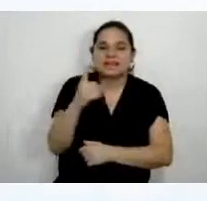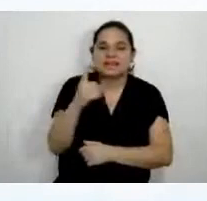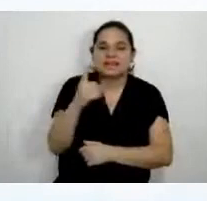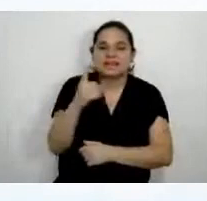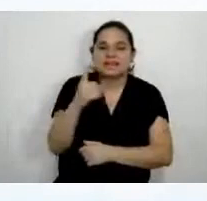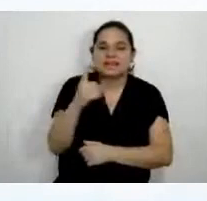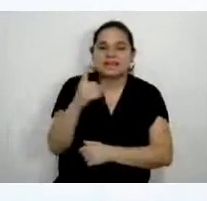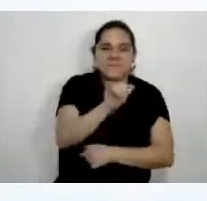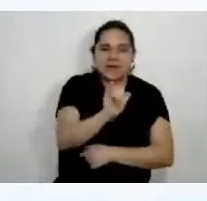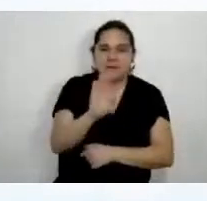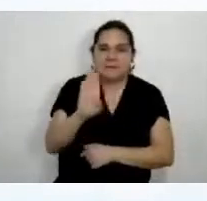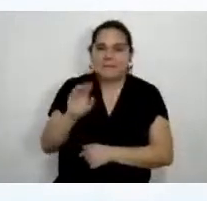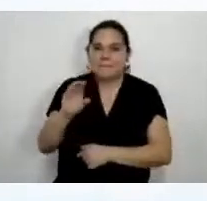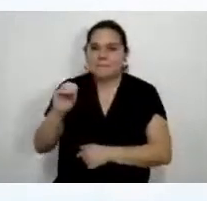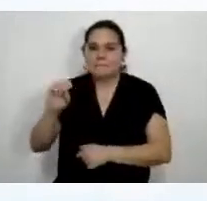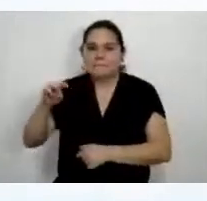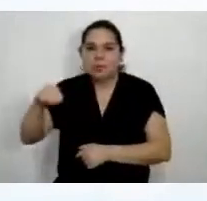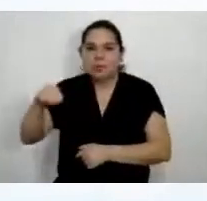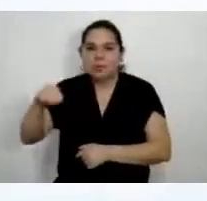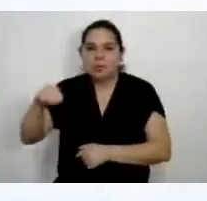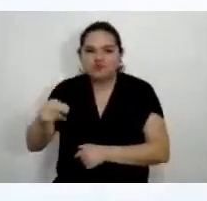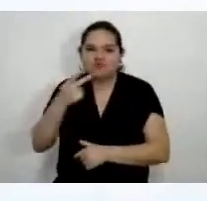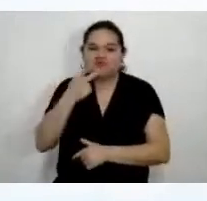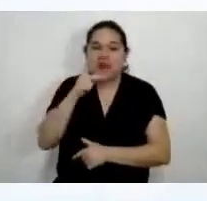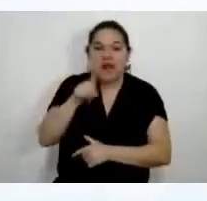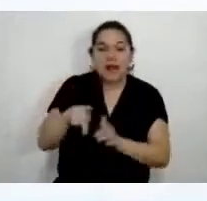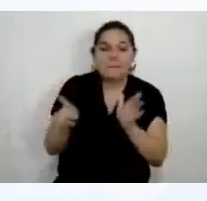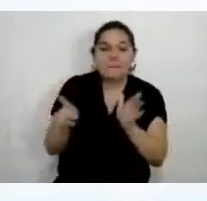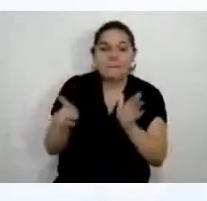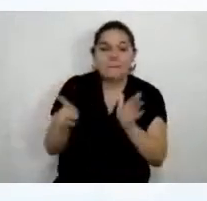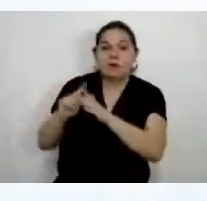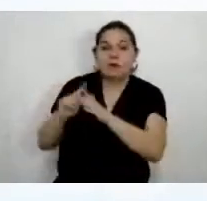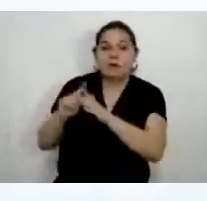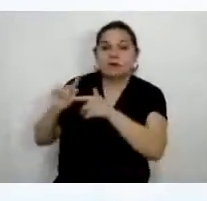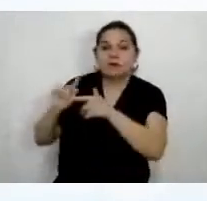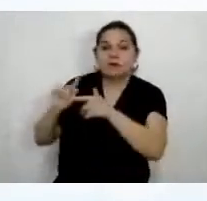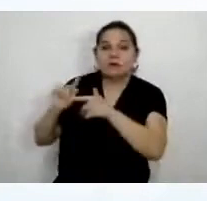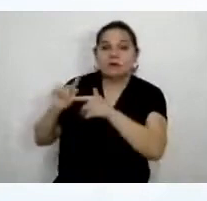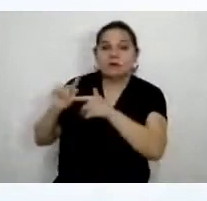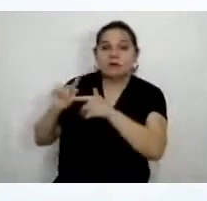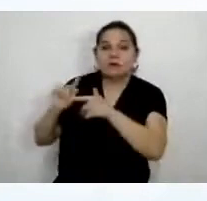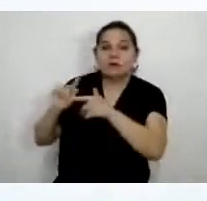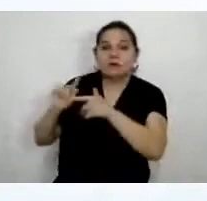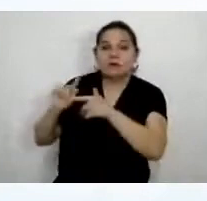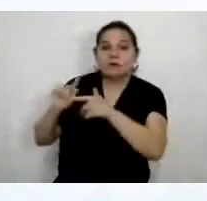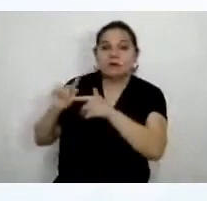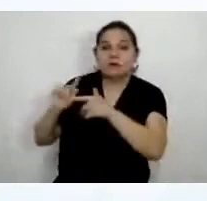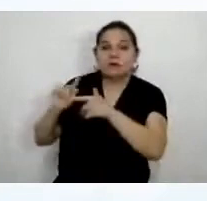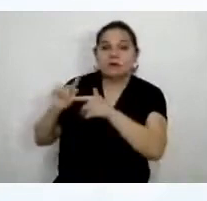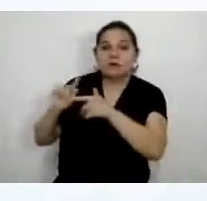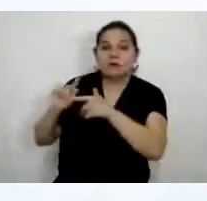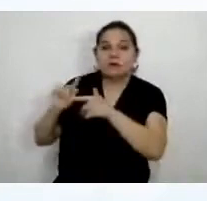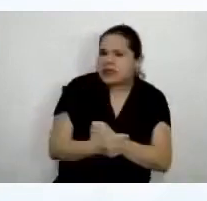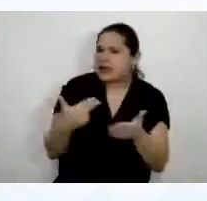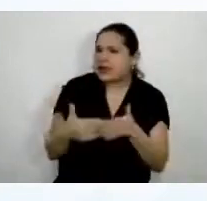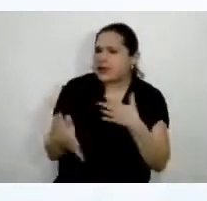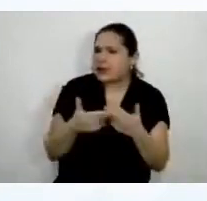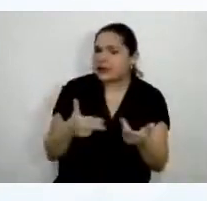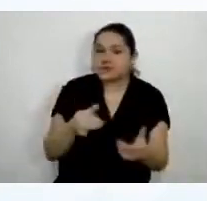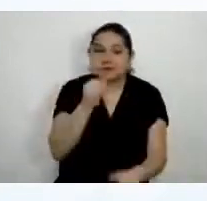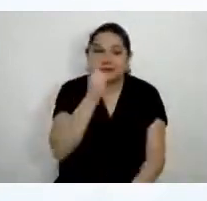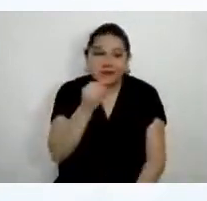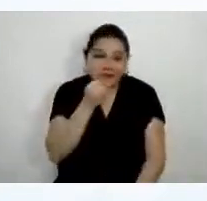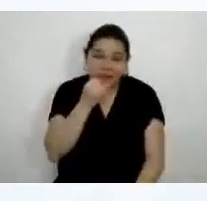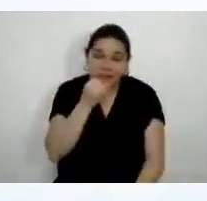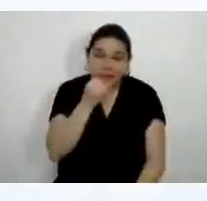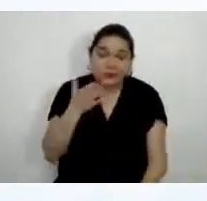que se ofendem por qualquer coisa. Nós vemos que o próprio atual presidente americano, que não está